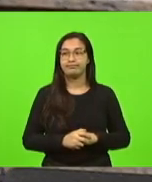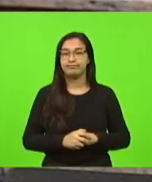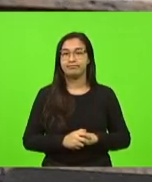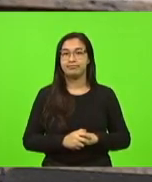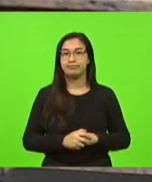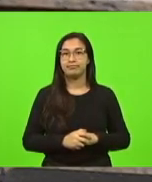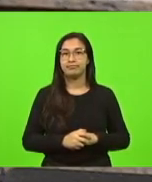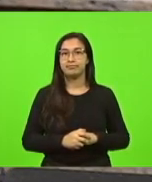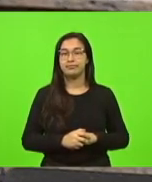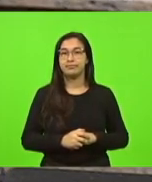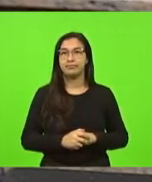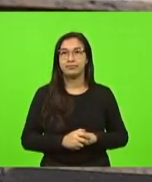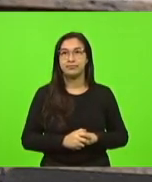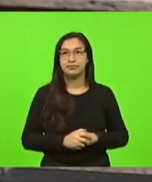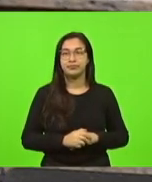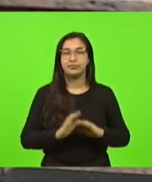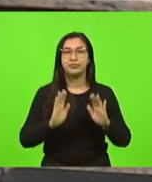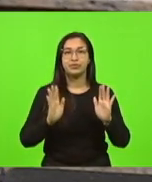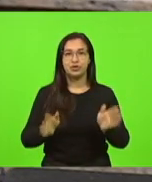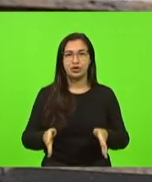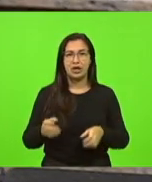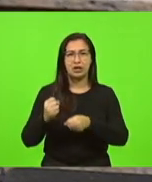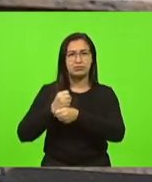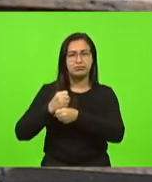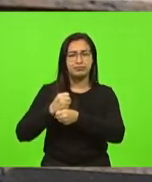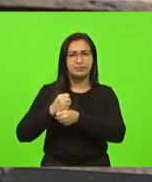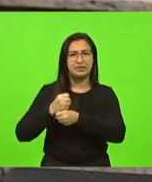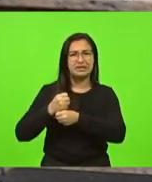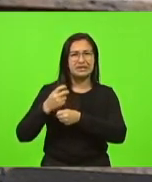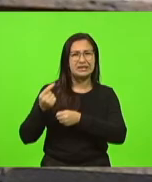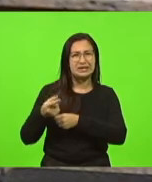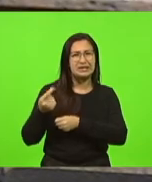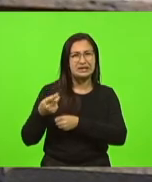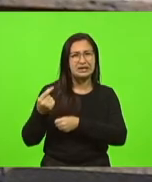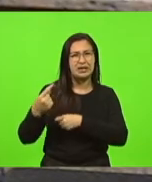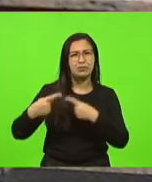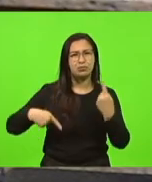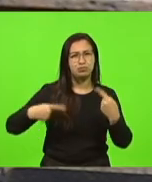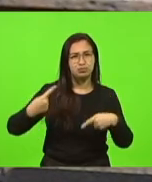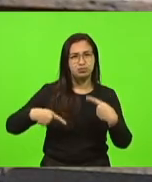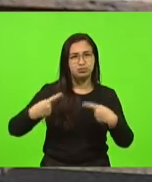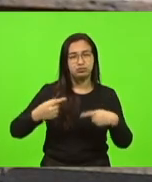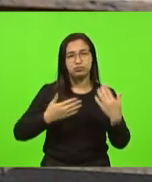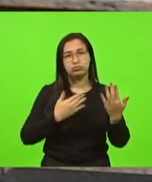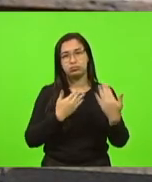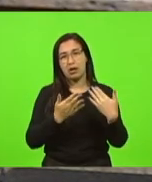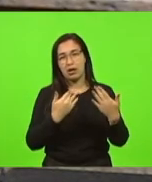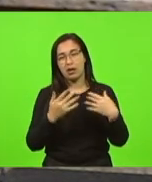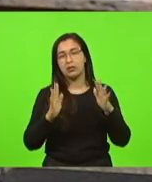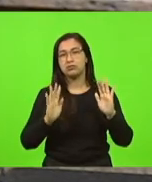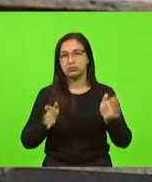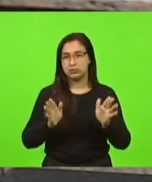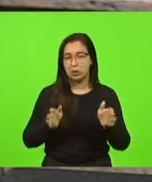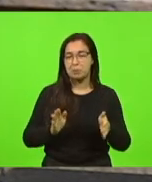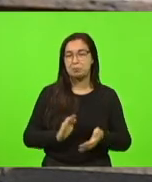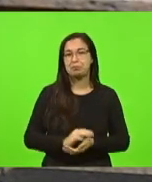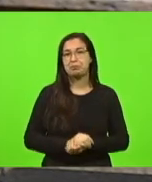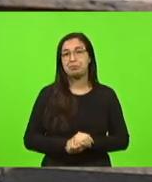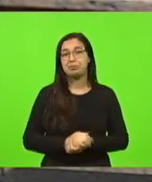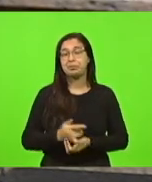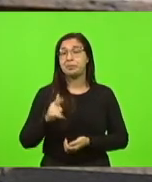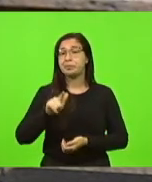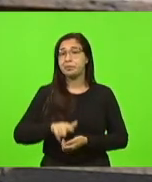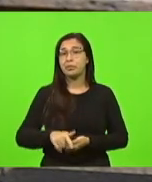um roteiro que já vem há tempo sendo debatido nessa casa, e Vossa Excelência é prova disso. E também, em relação à Polícia